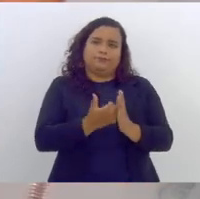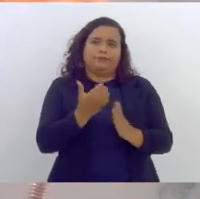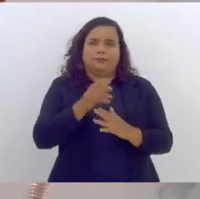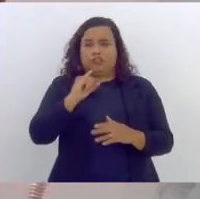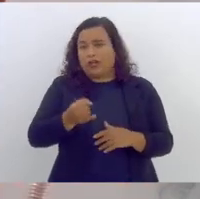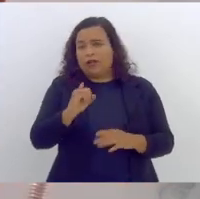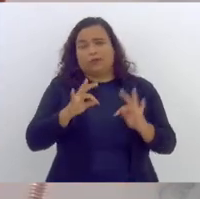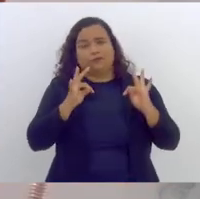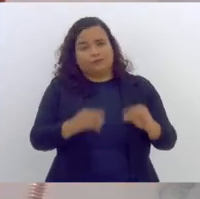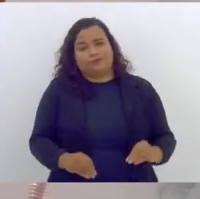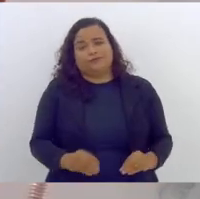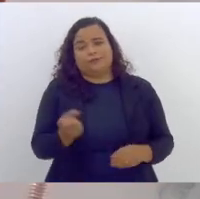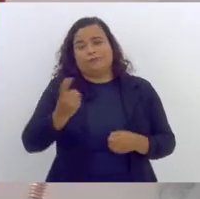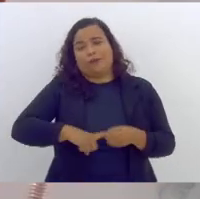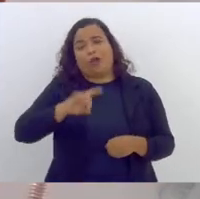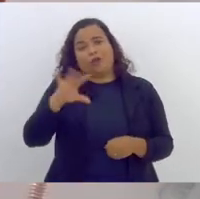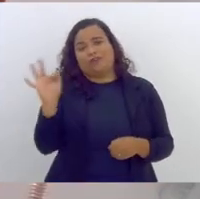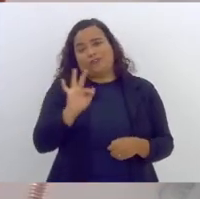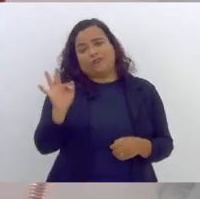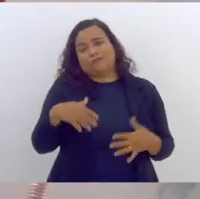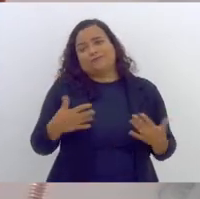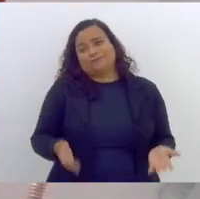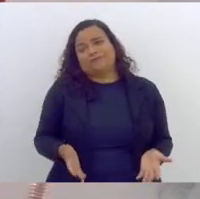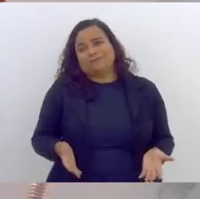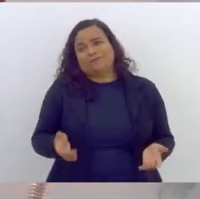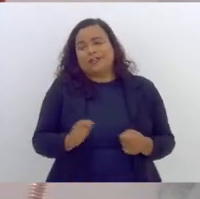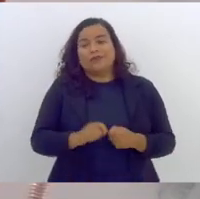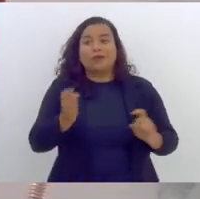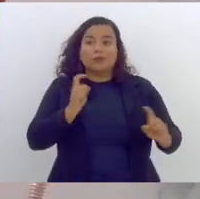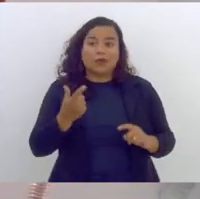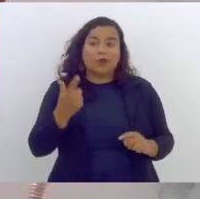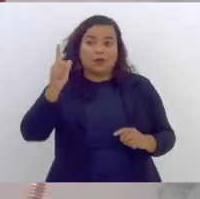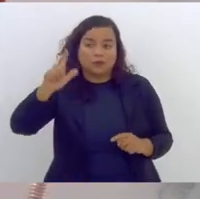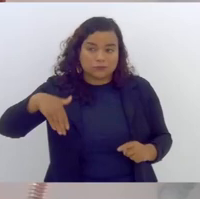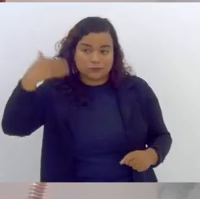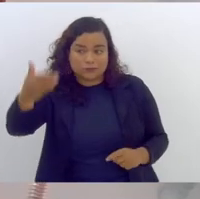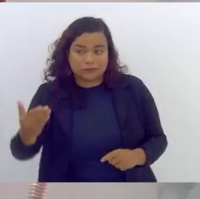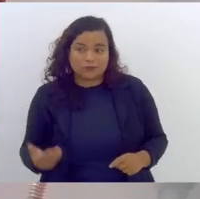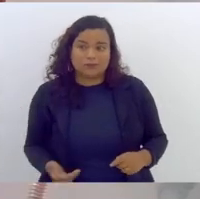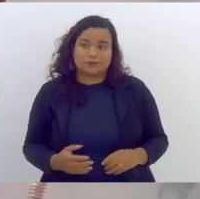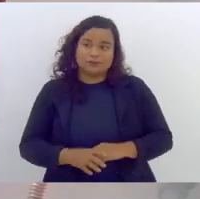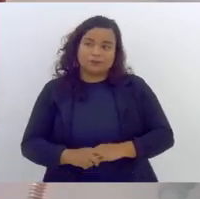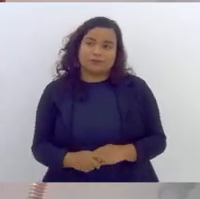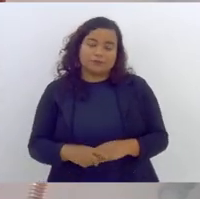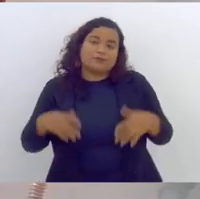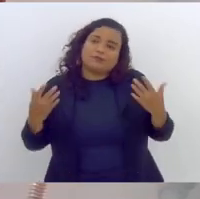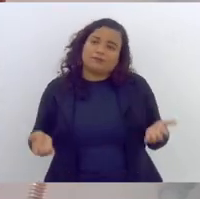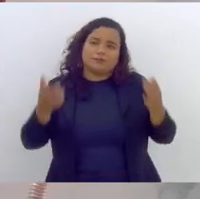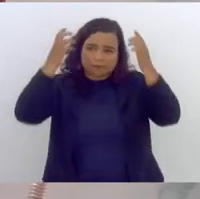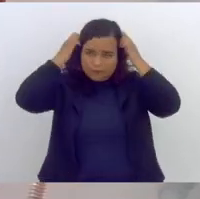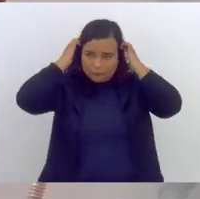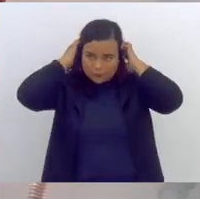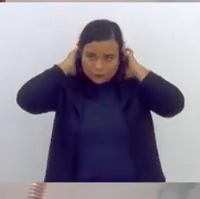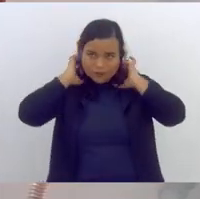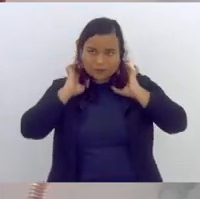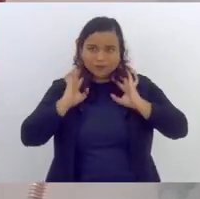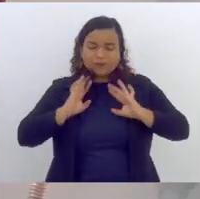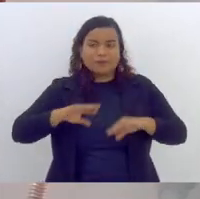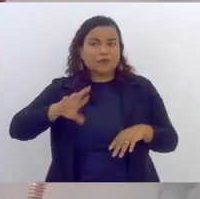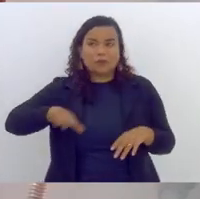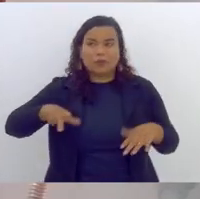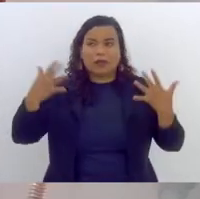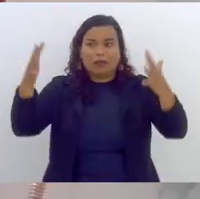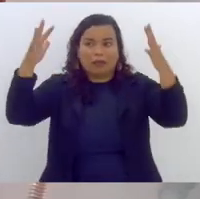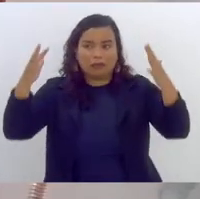inteiro só para realizar uma outra reunião como essa então sem querer jogar para plateia